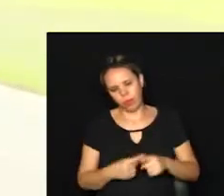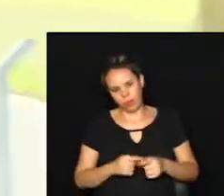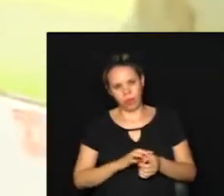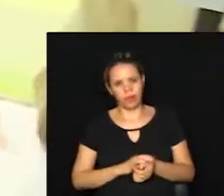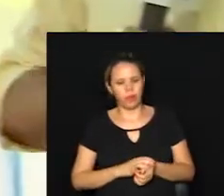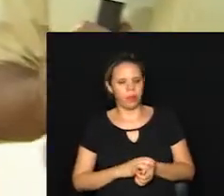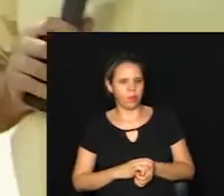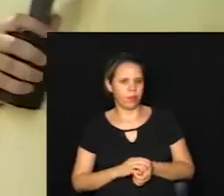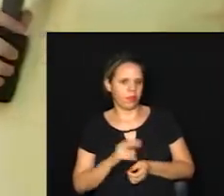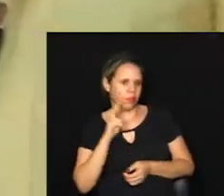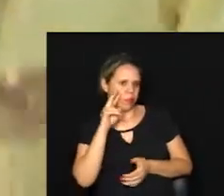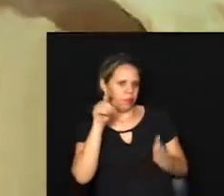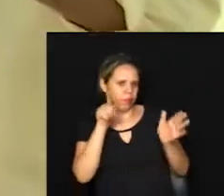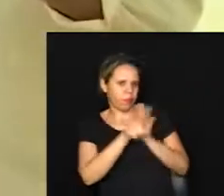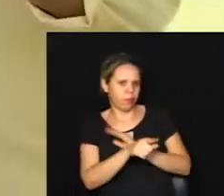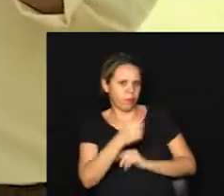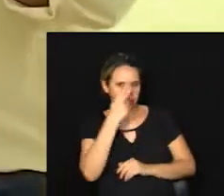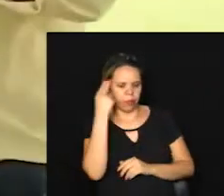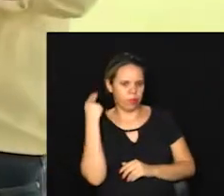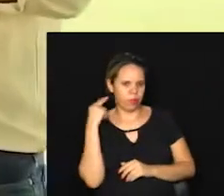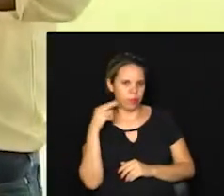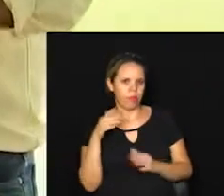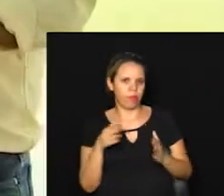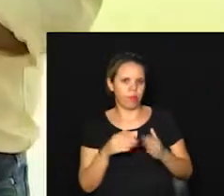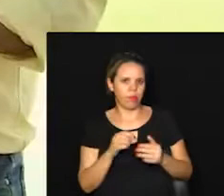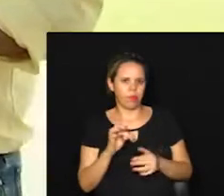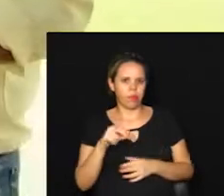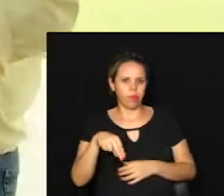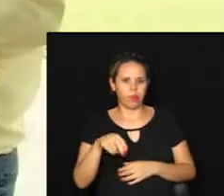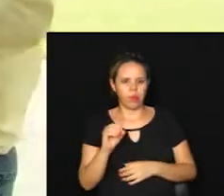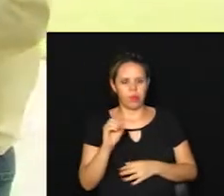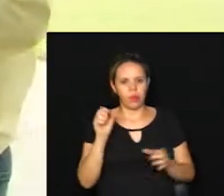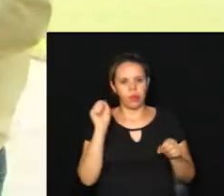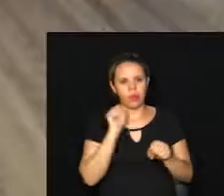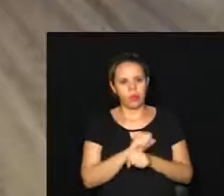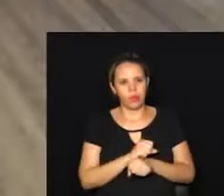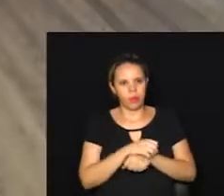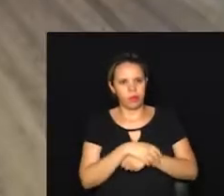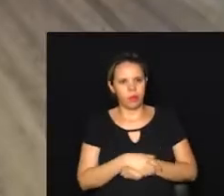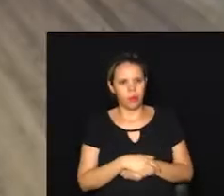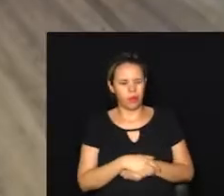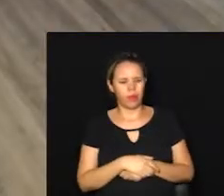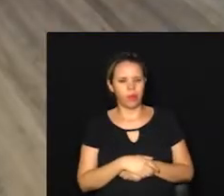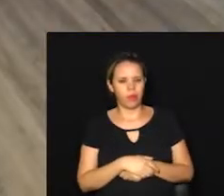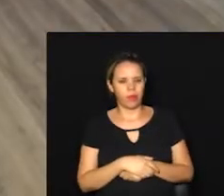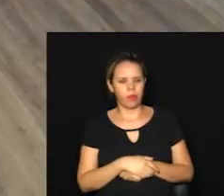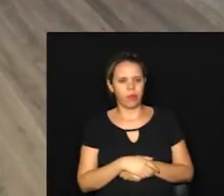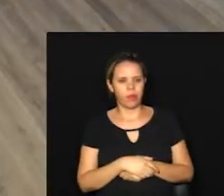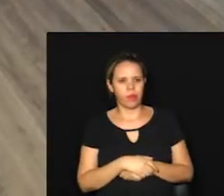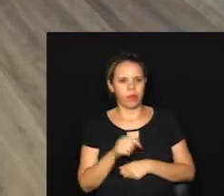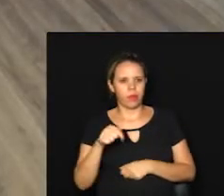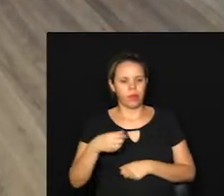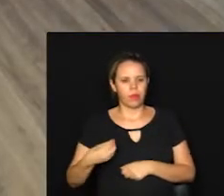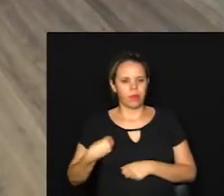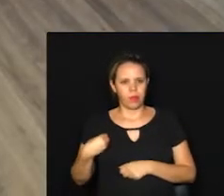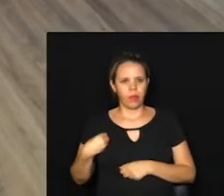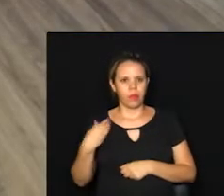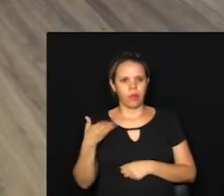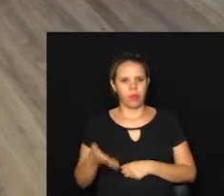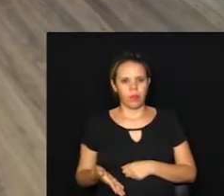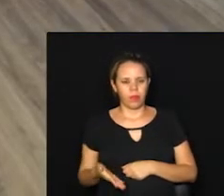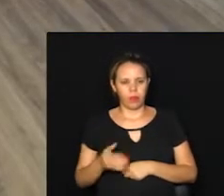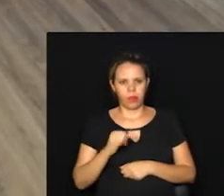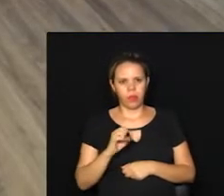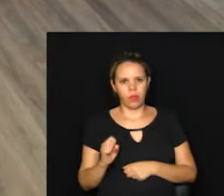deixa eu ver se o Gabriel tem mais alguma pergunta. Ele pediu para o Stefan esperar um pouco também. Estamos aqui ao vivo com o